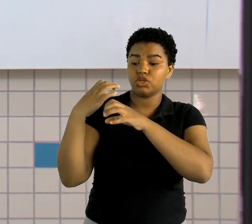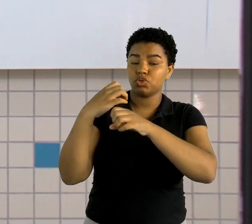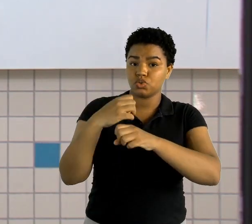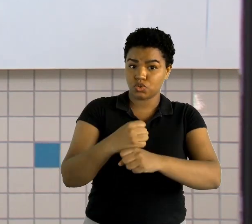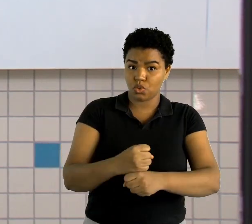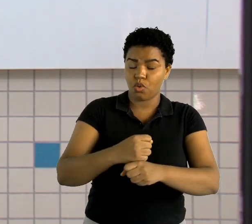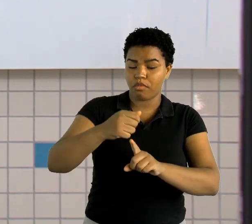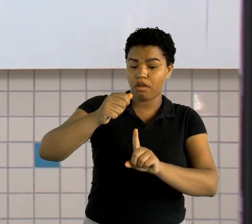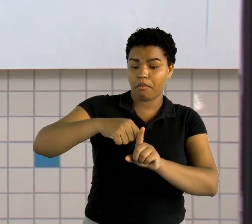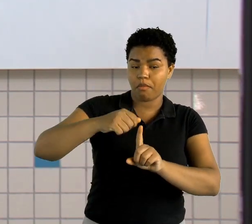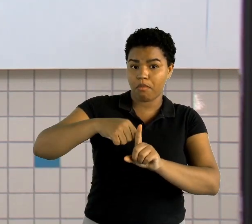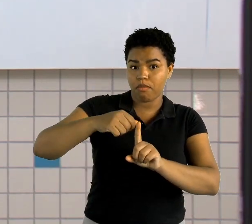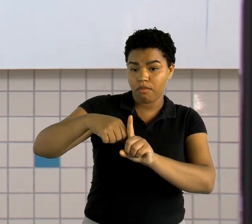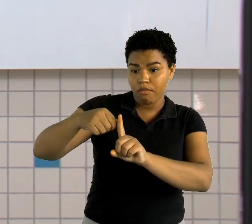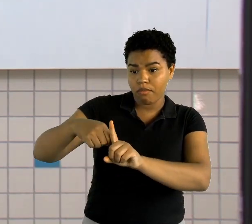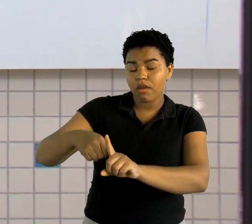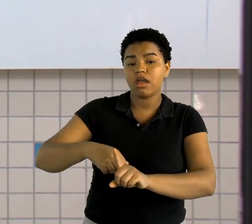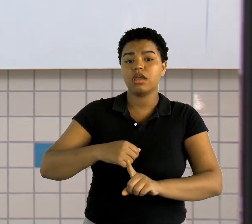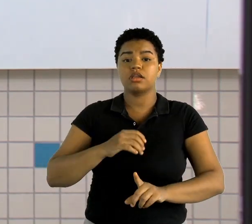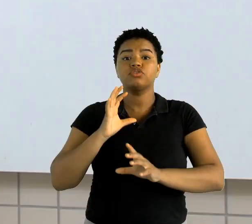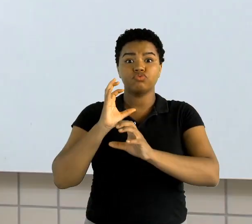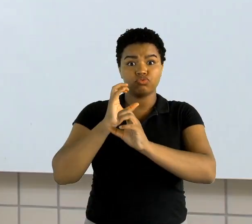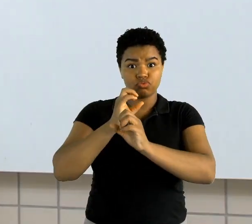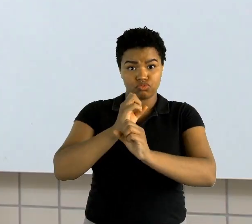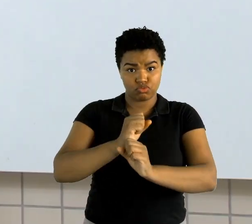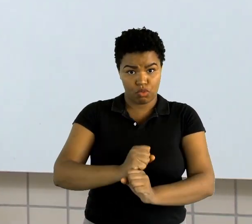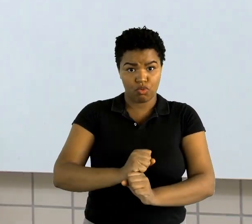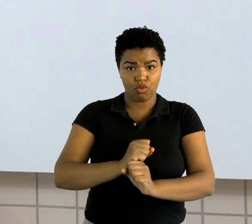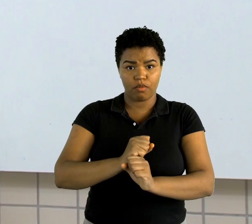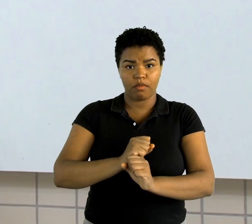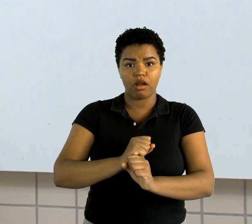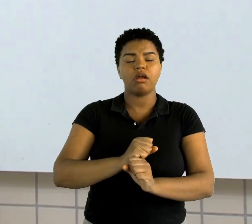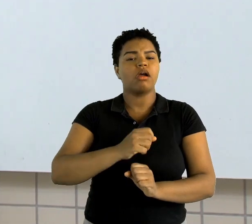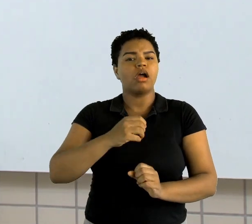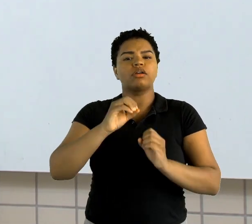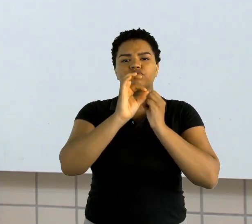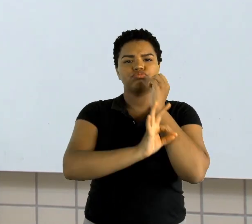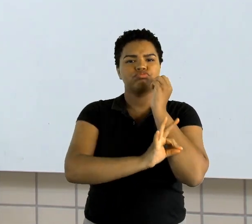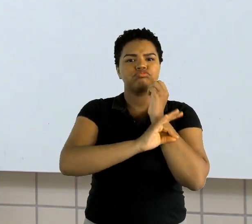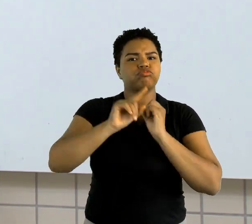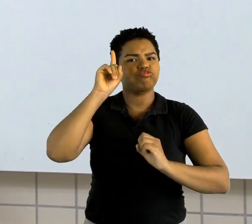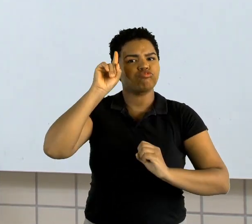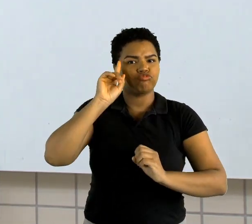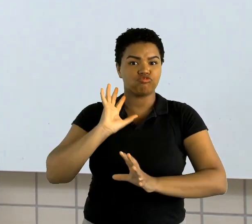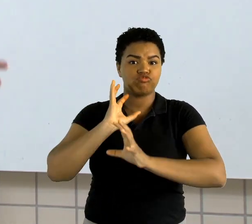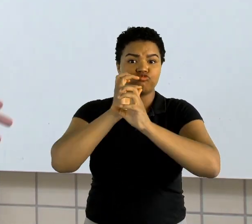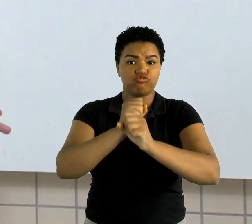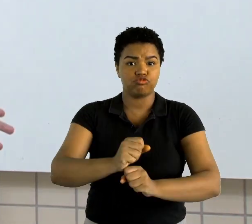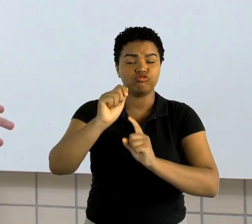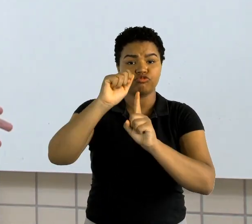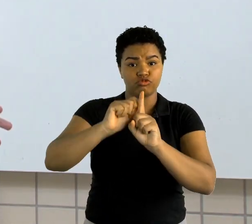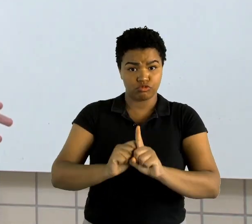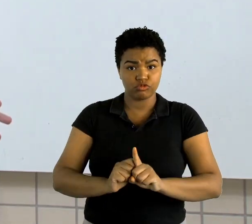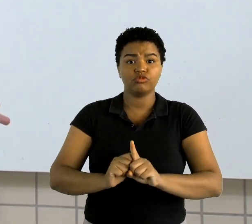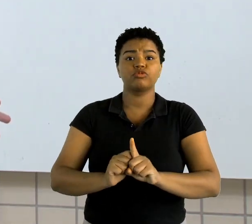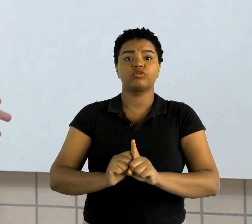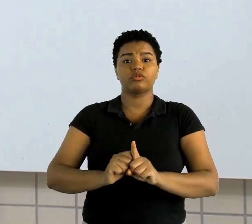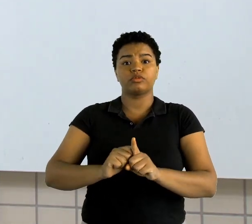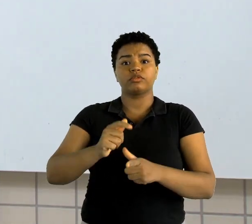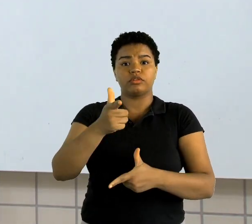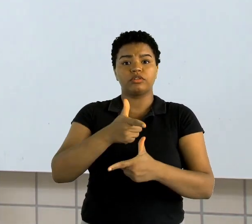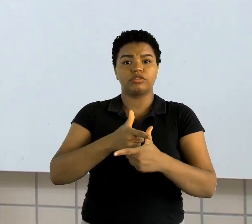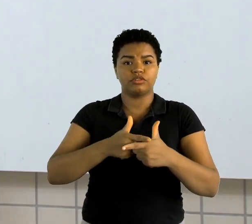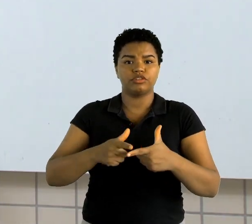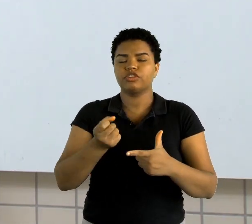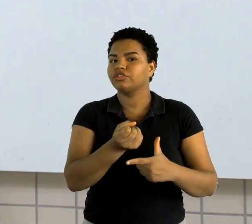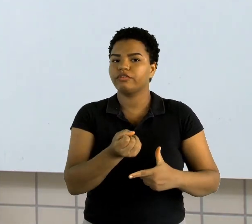você soma as temperaturas de um mês, preste atenção, soma as temperaturas de um mês e divide pela quantidade de dias do mês. Se é